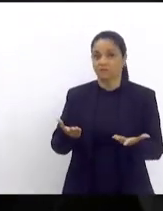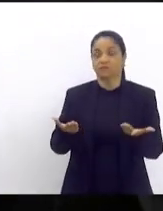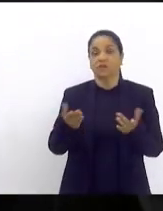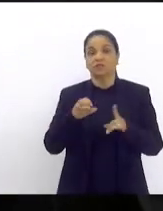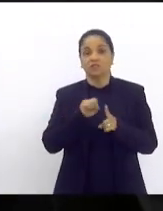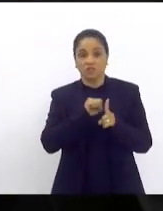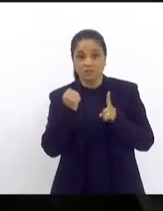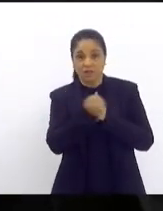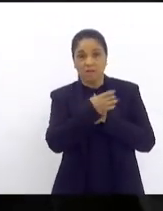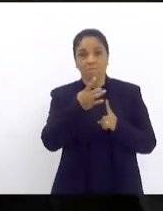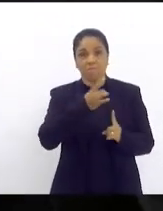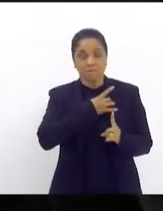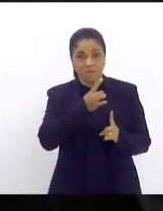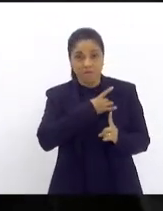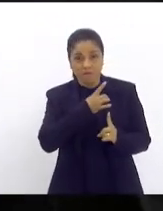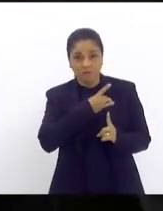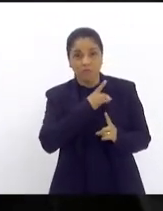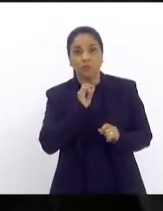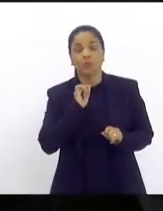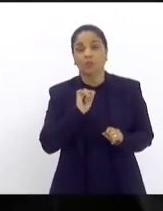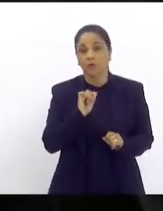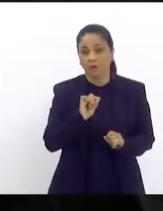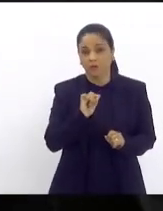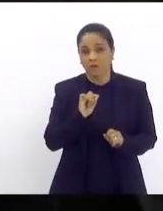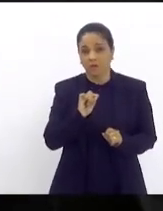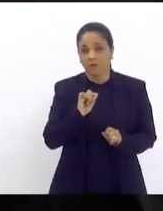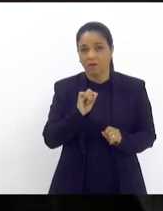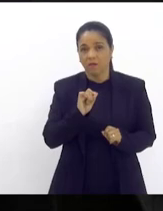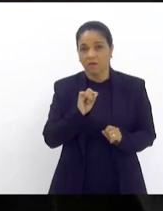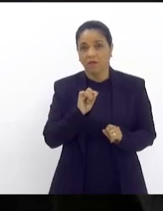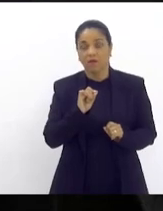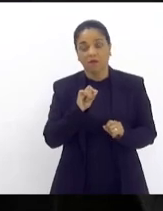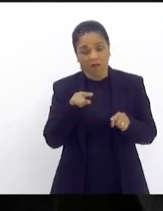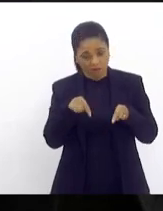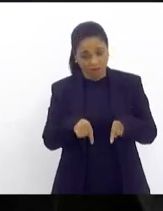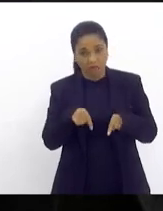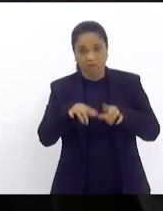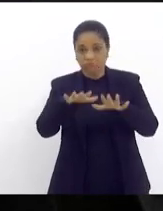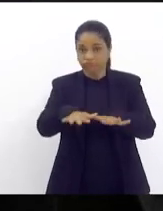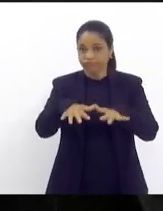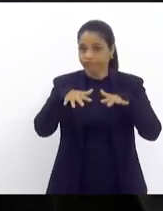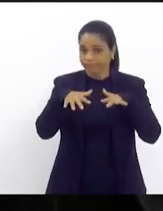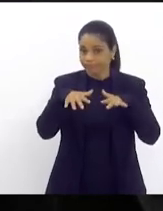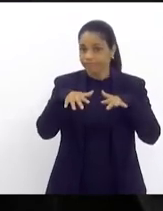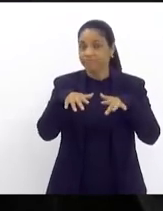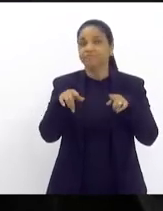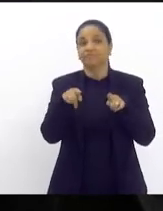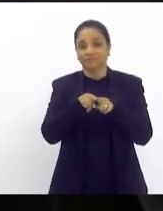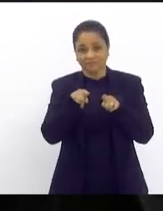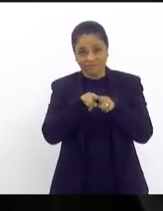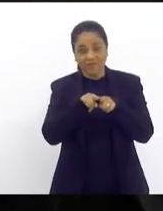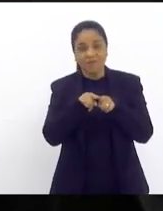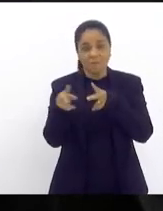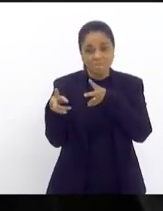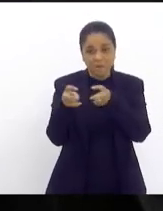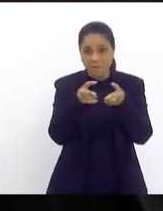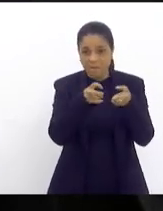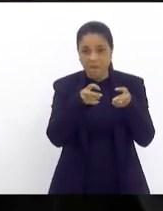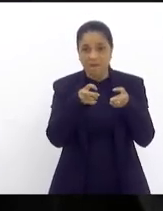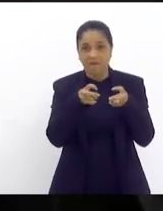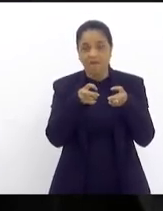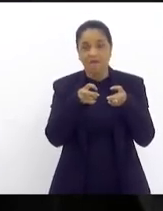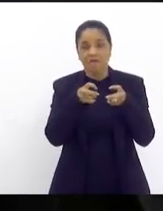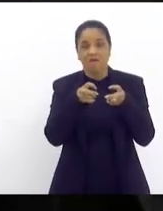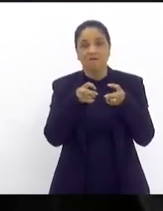vezes as casas legislativas perpassa os